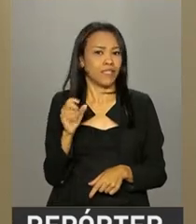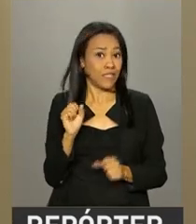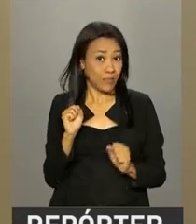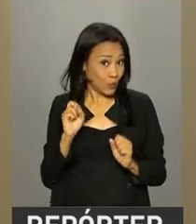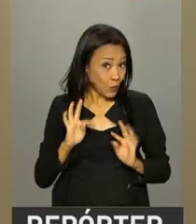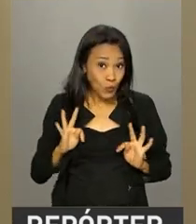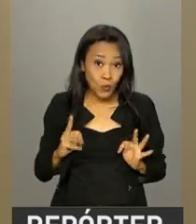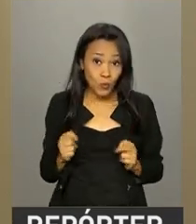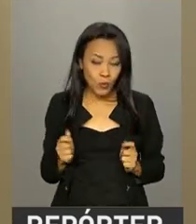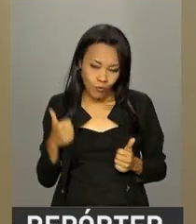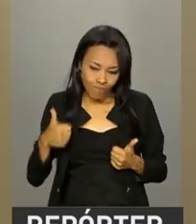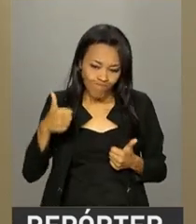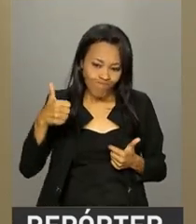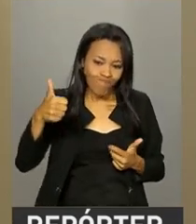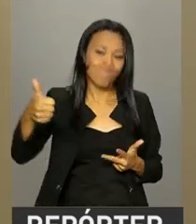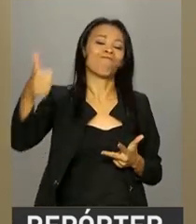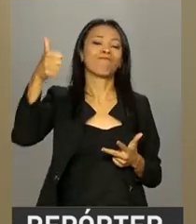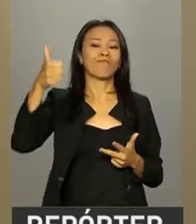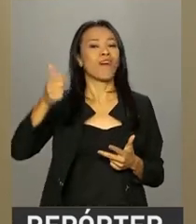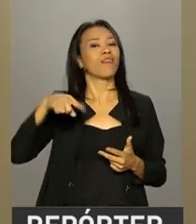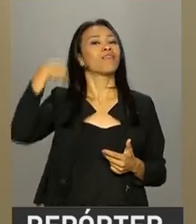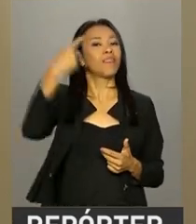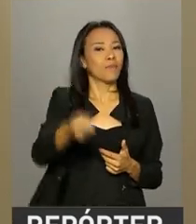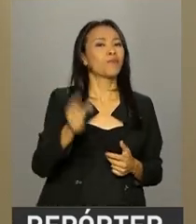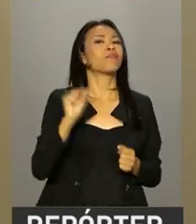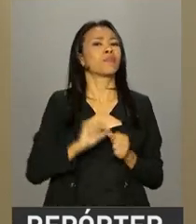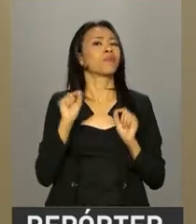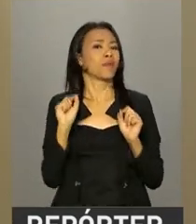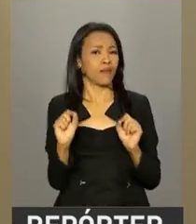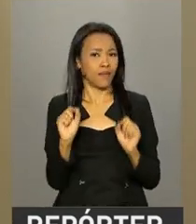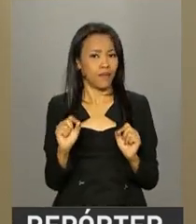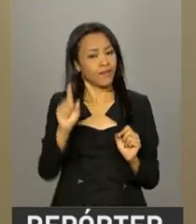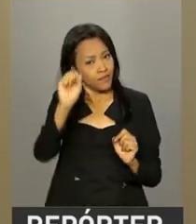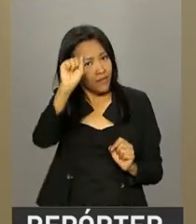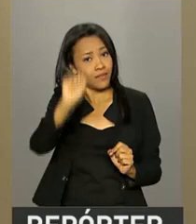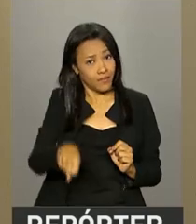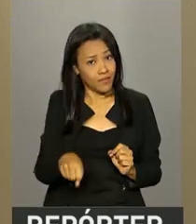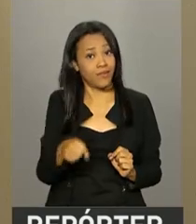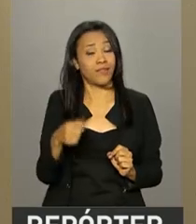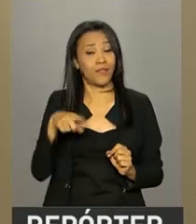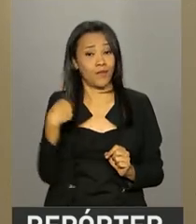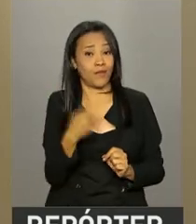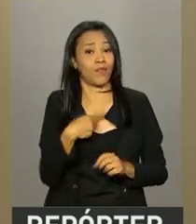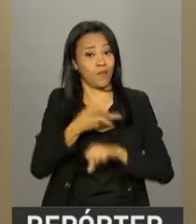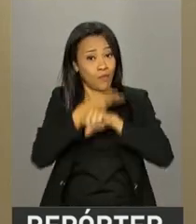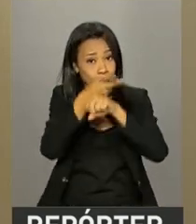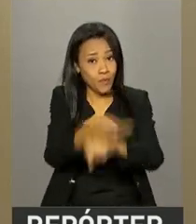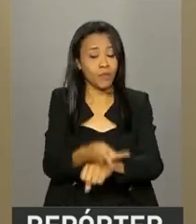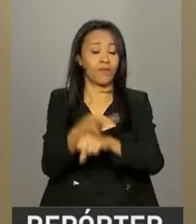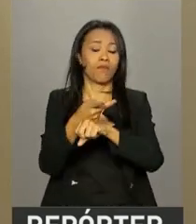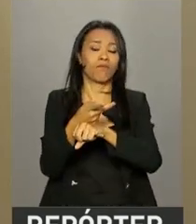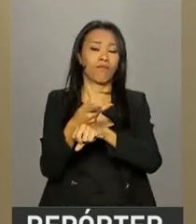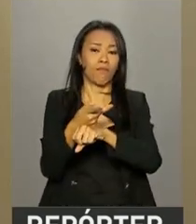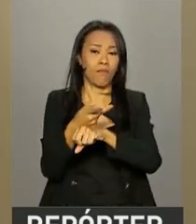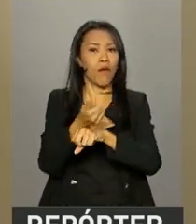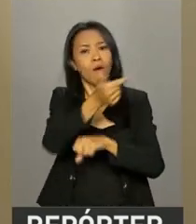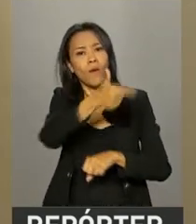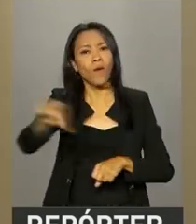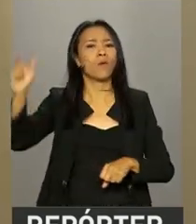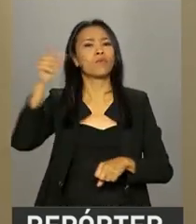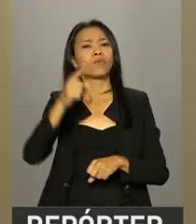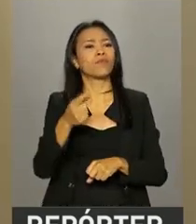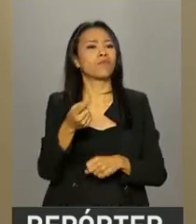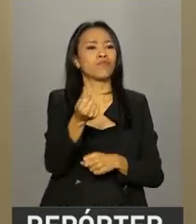der certo nosso próximo passo será sim buscar novamente outros